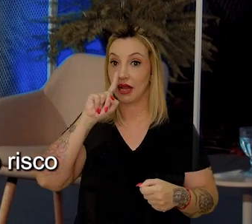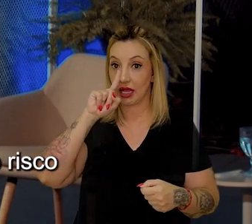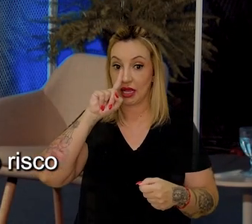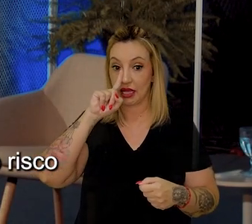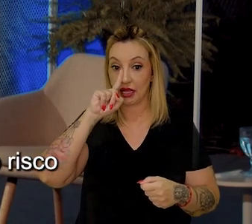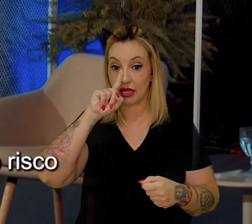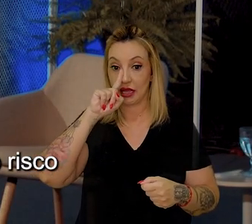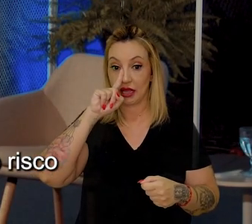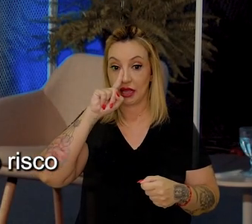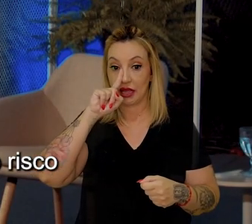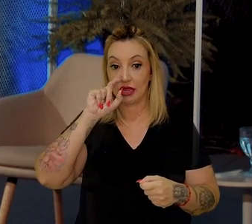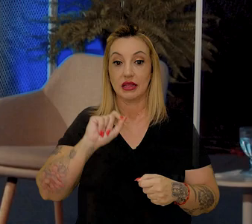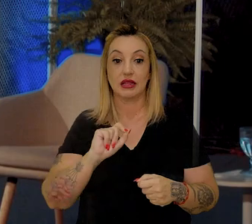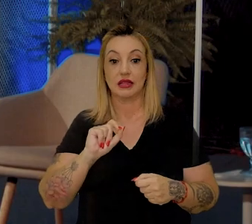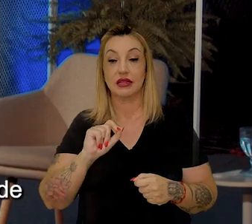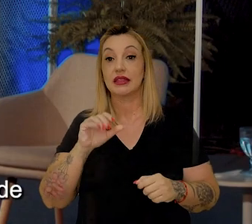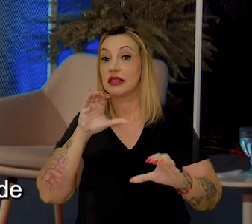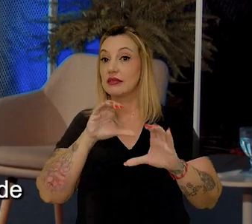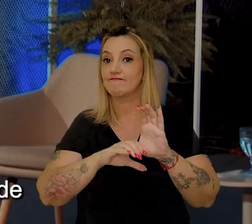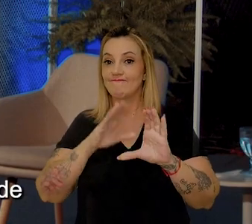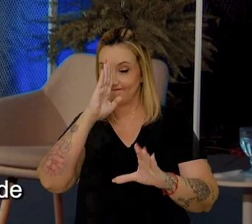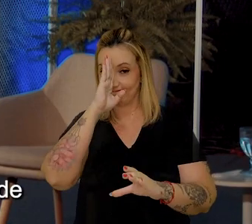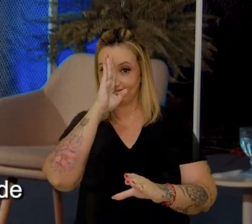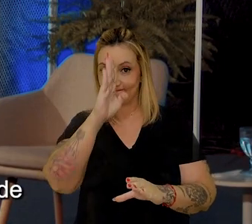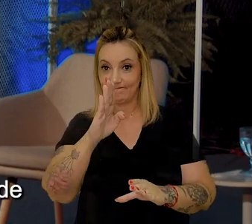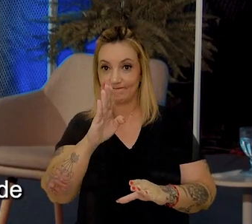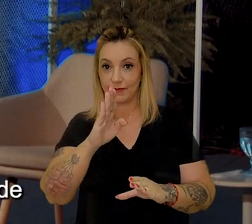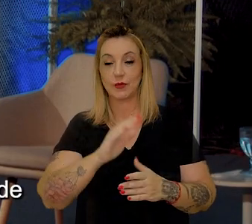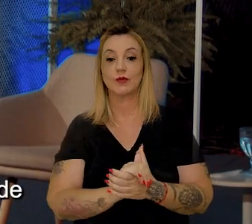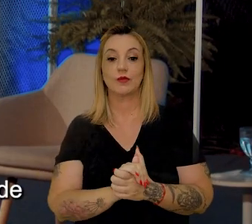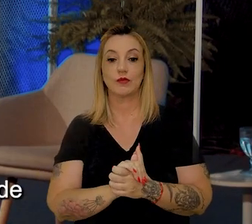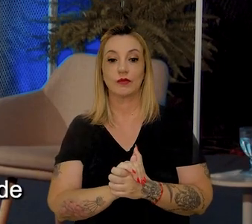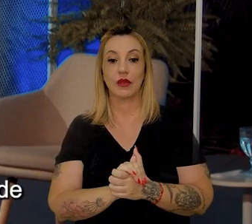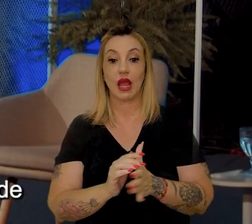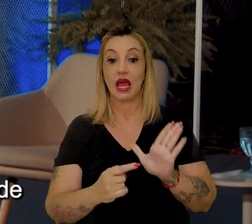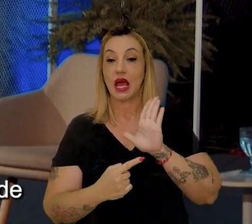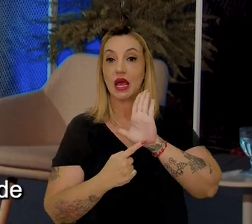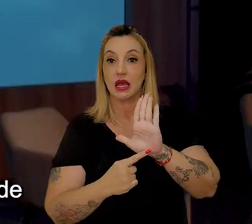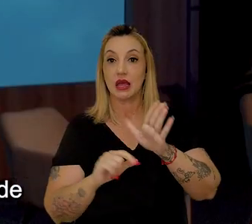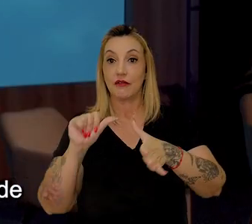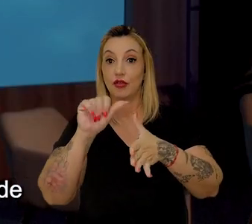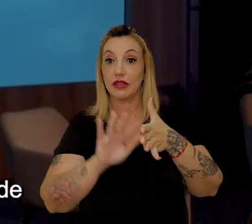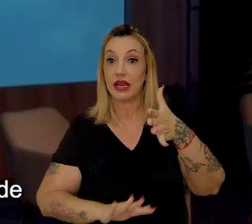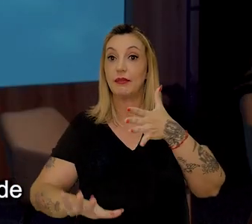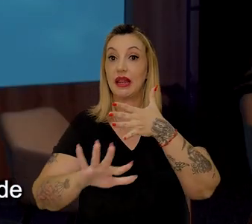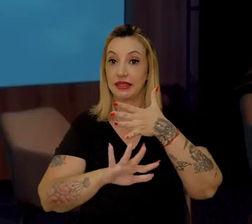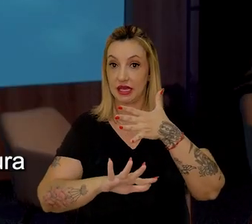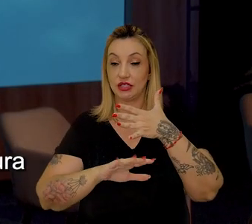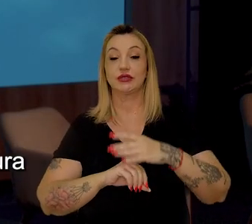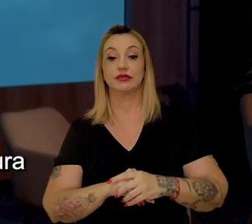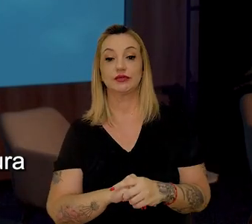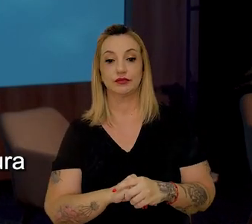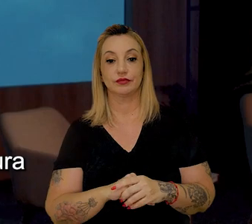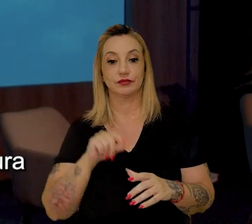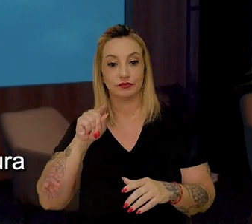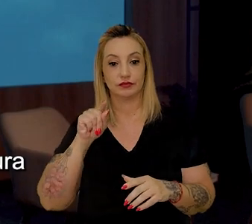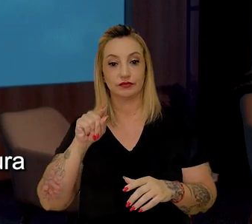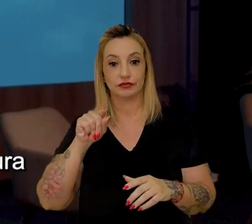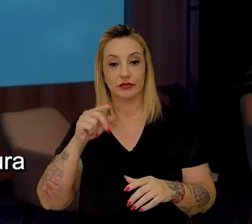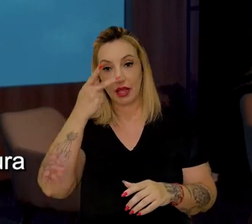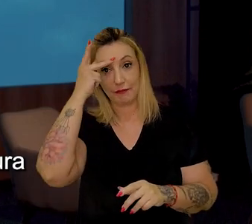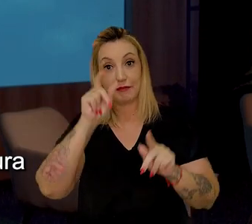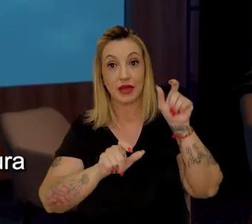é dependente diretamente de da exposição e da vulnerabilidade daquelas